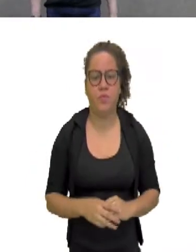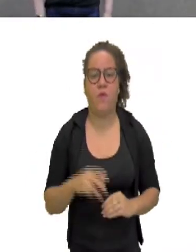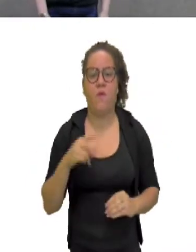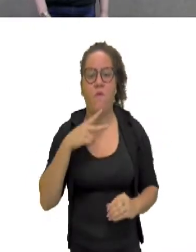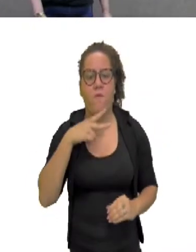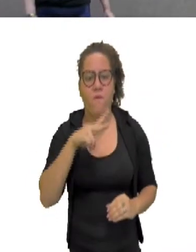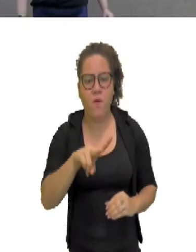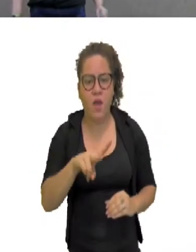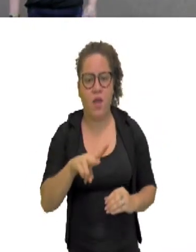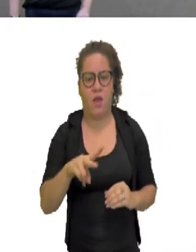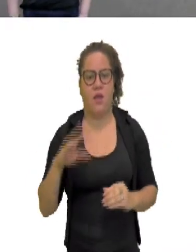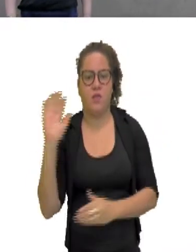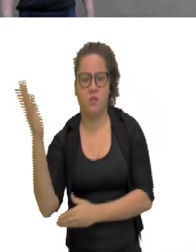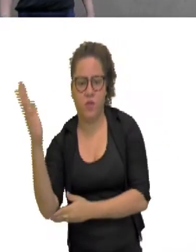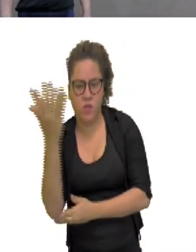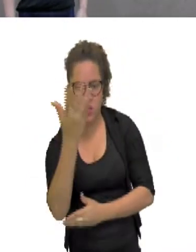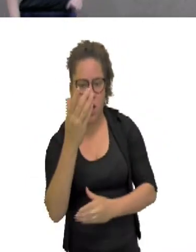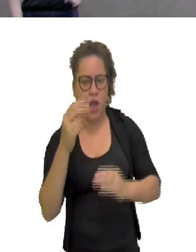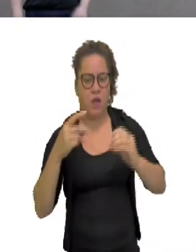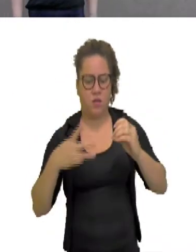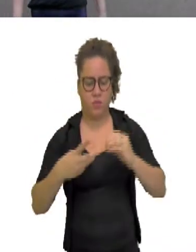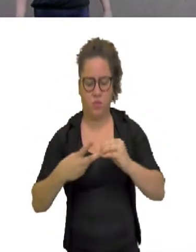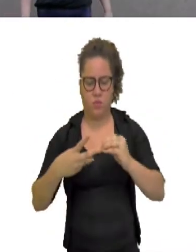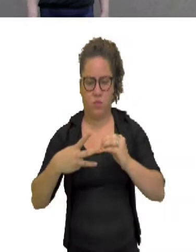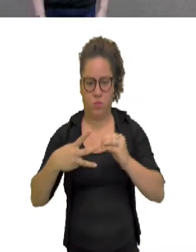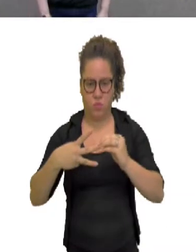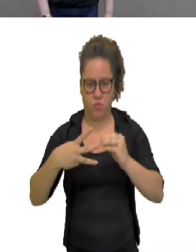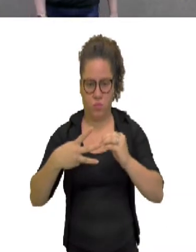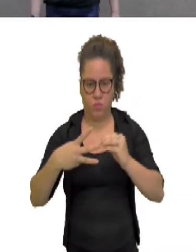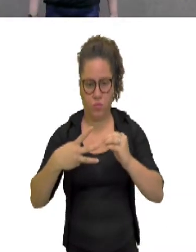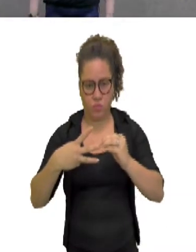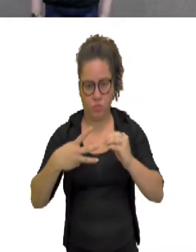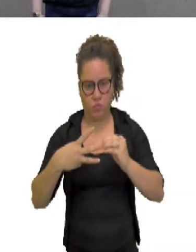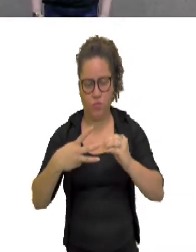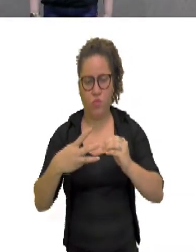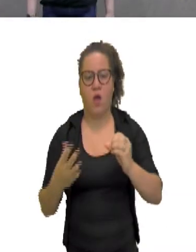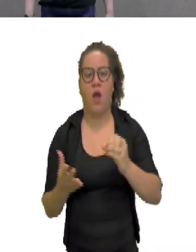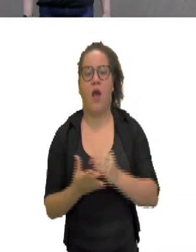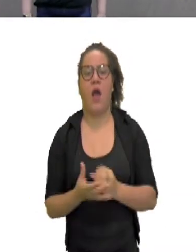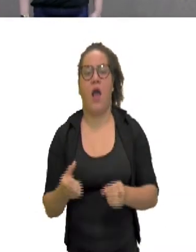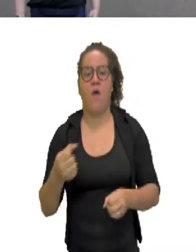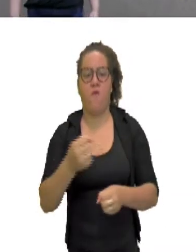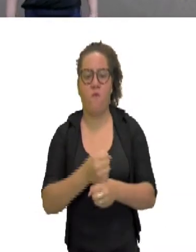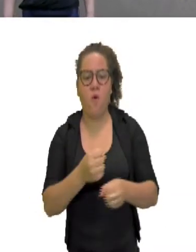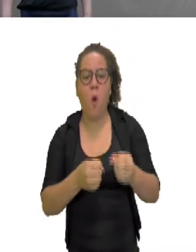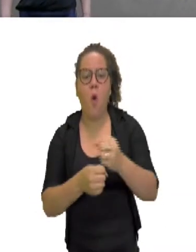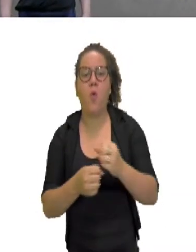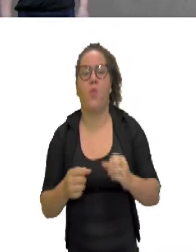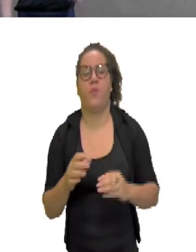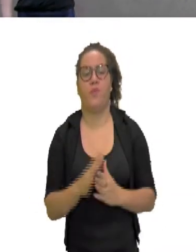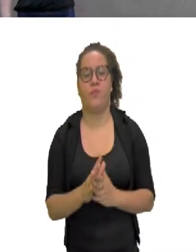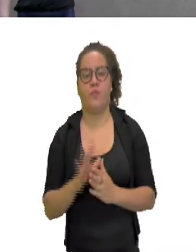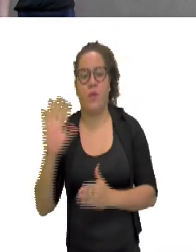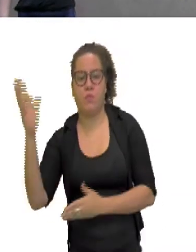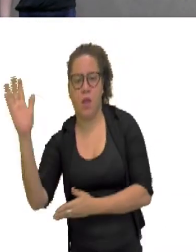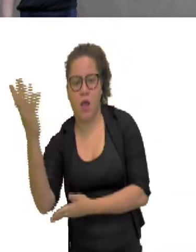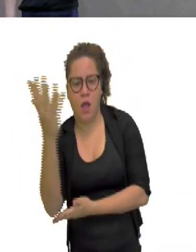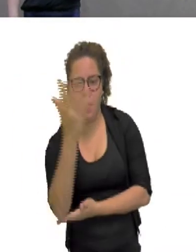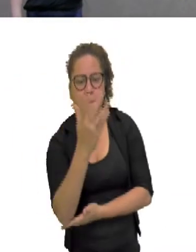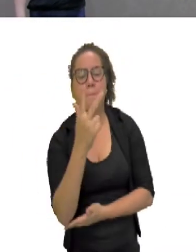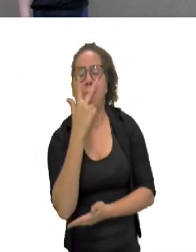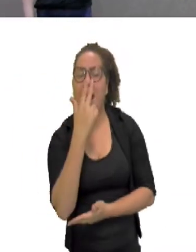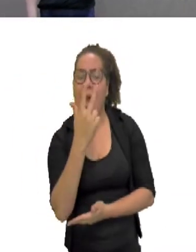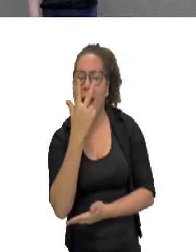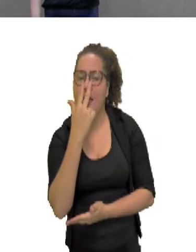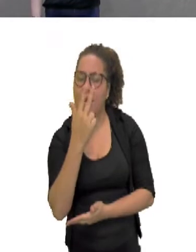vegetais. Formam os tecidos das plantas, são semelhantes às células animais, mas